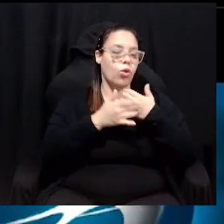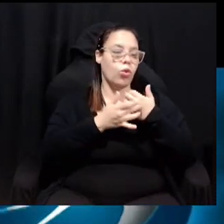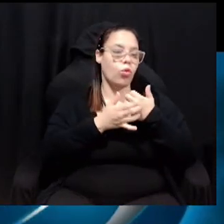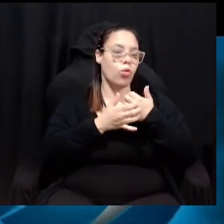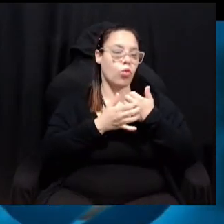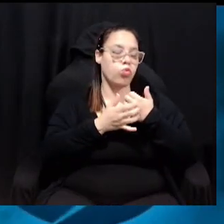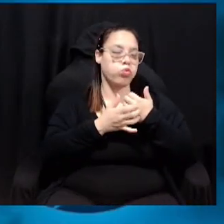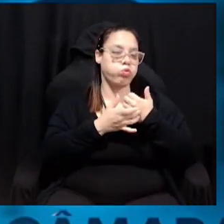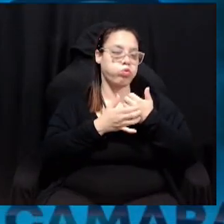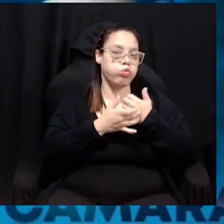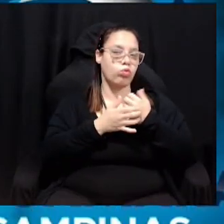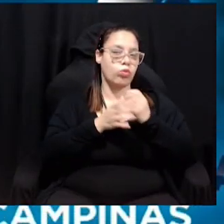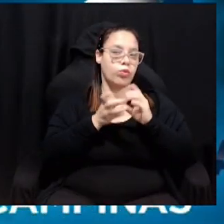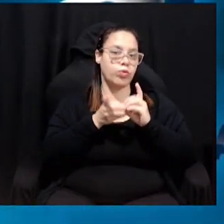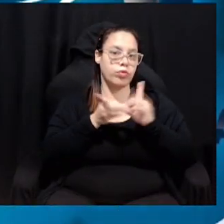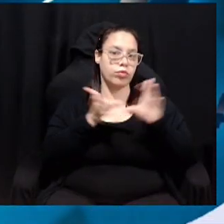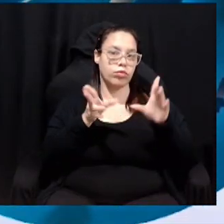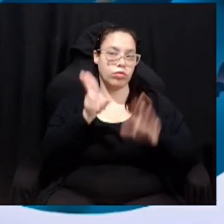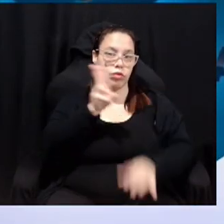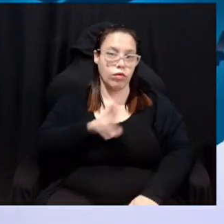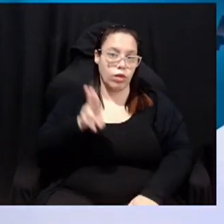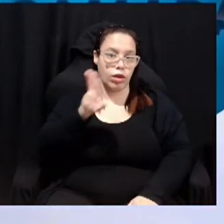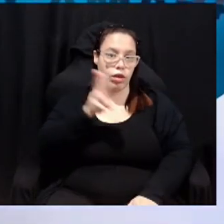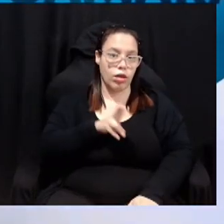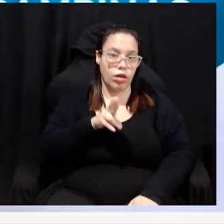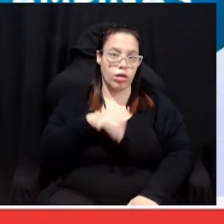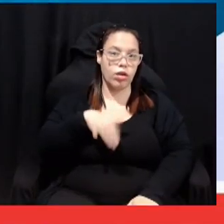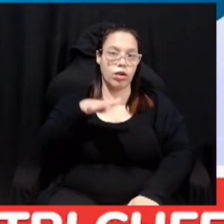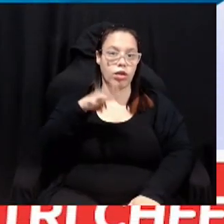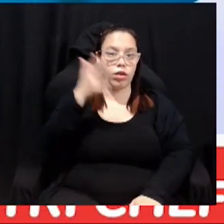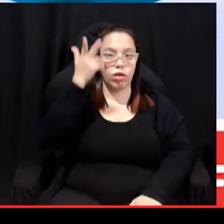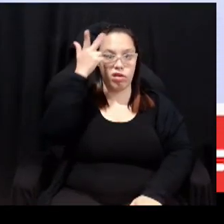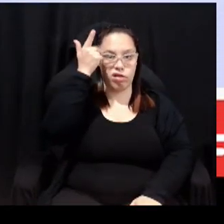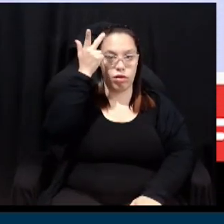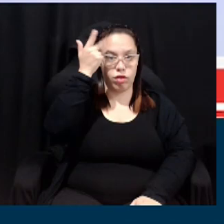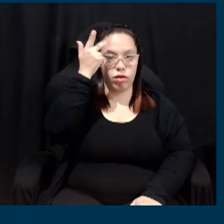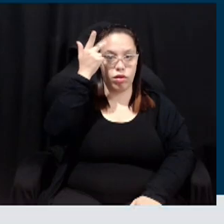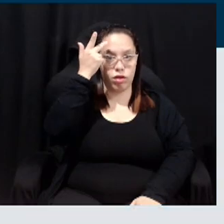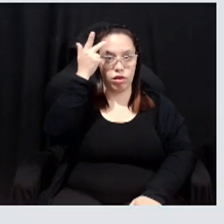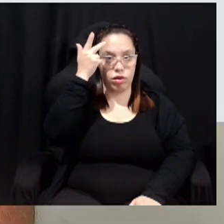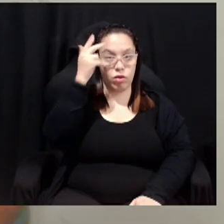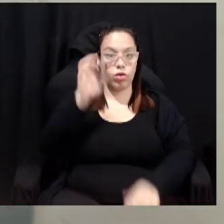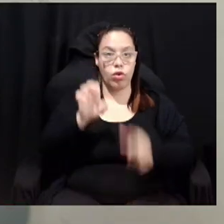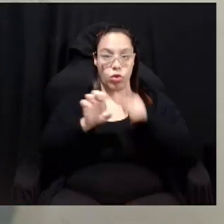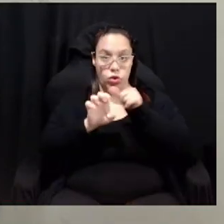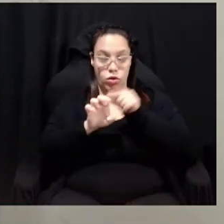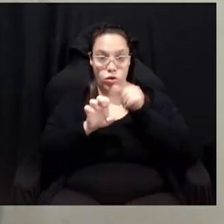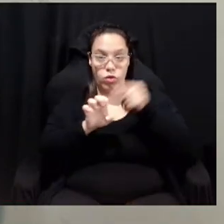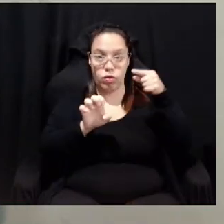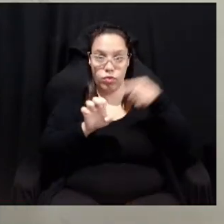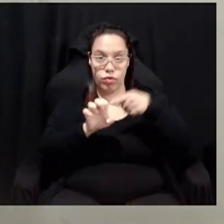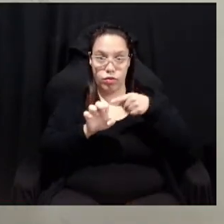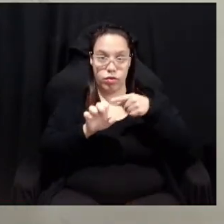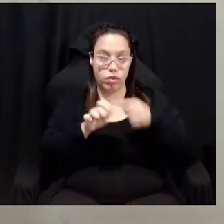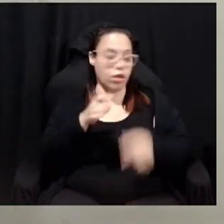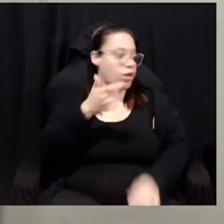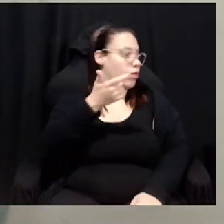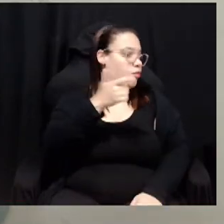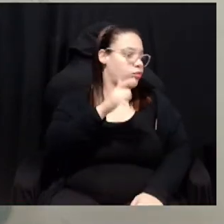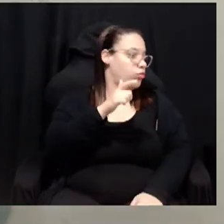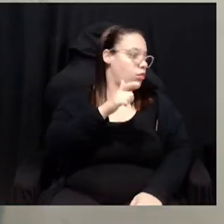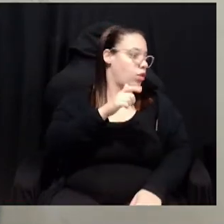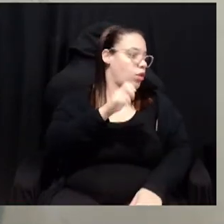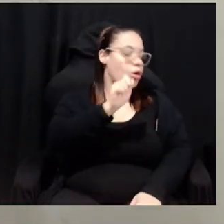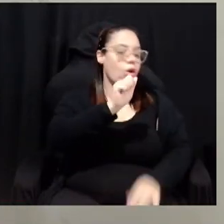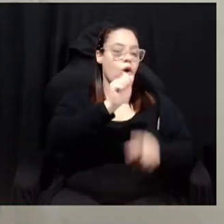e usar o método é cada vez mais comum entre os empreendedores. Quem não tem um aplicativo na mão, quem